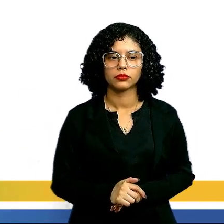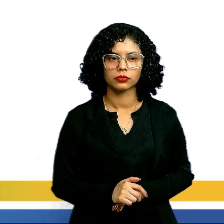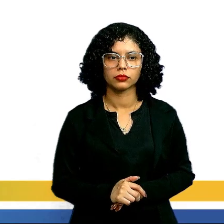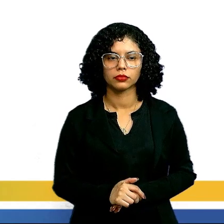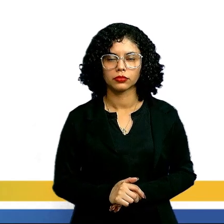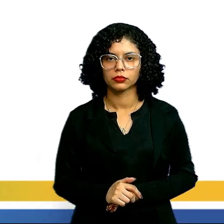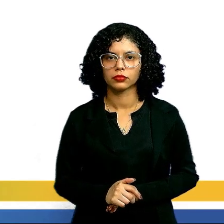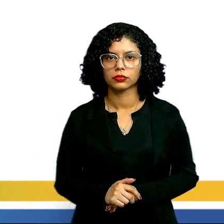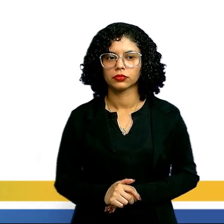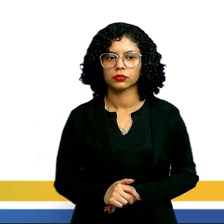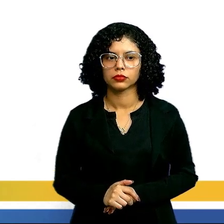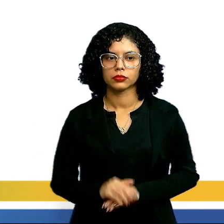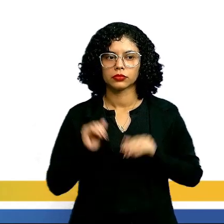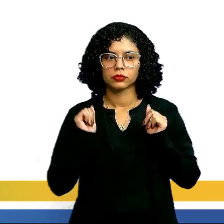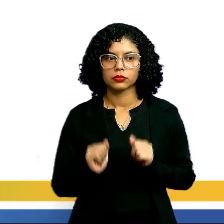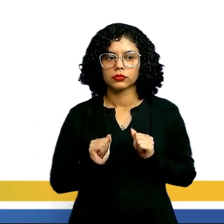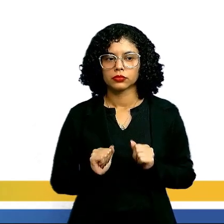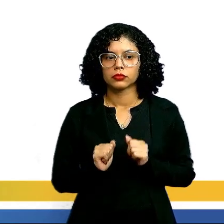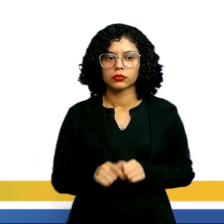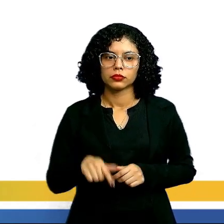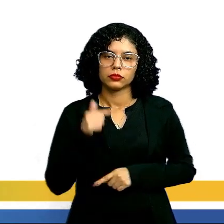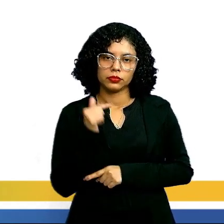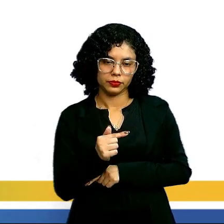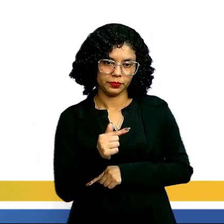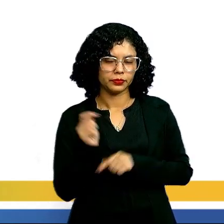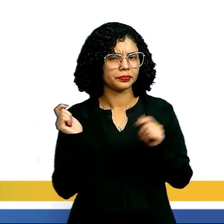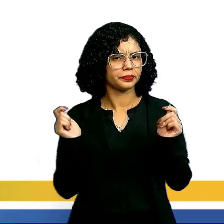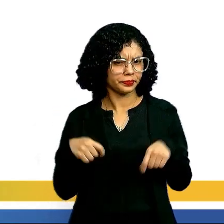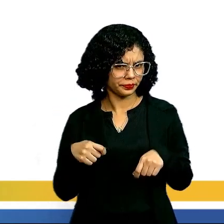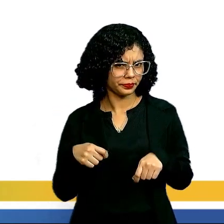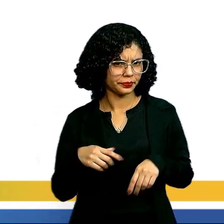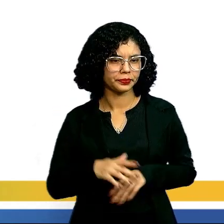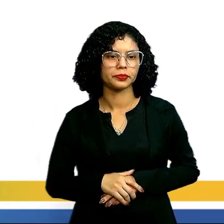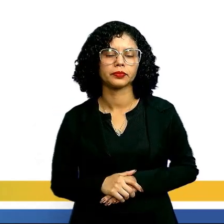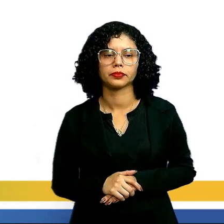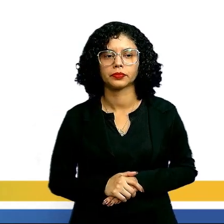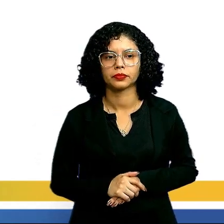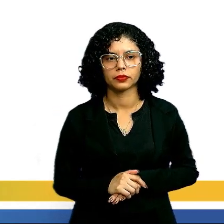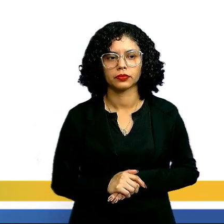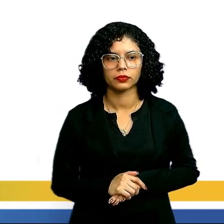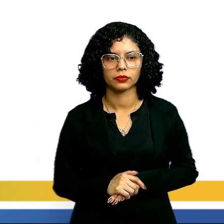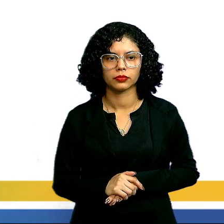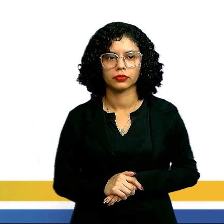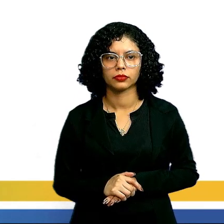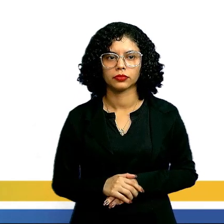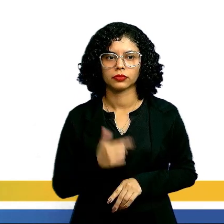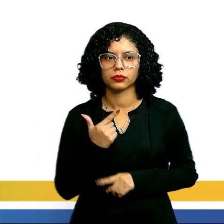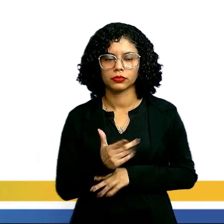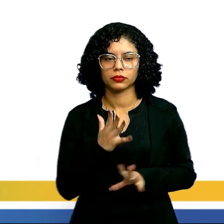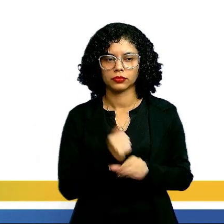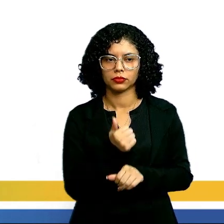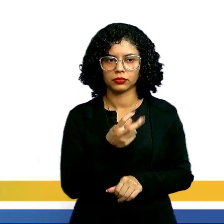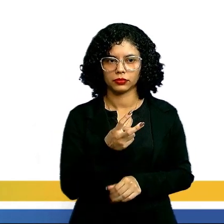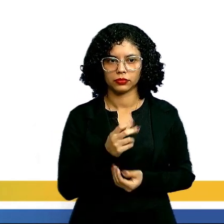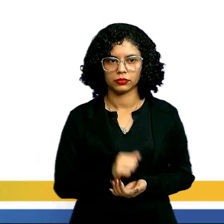17. Então, podemos ver que ele tem 7 possibilidades. 2 mais 15, 3